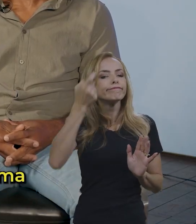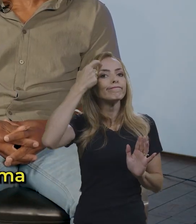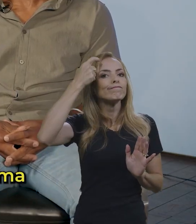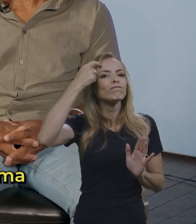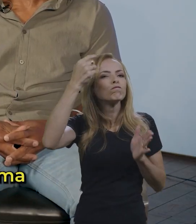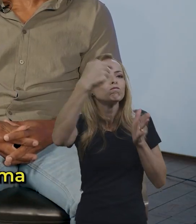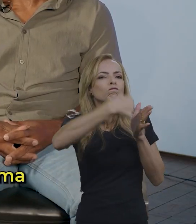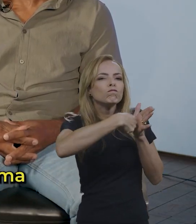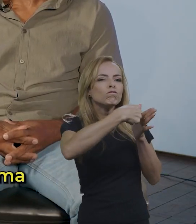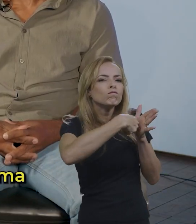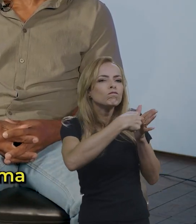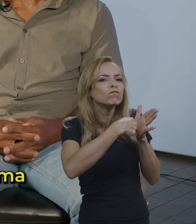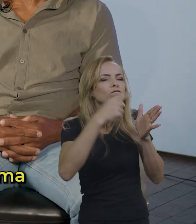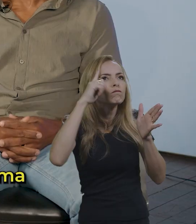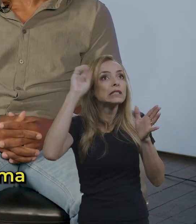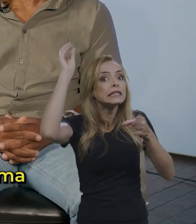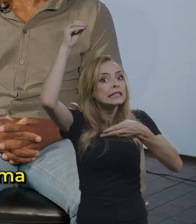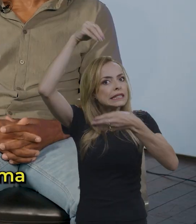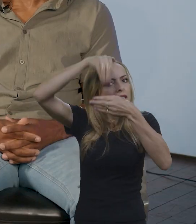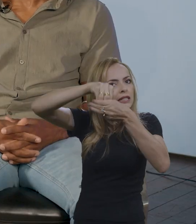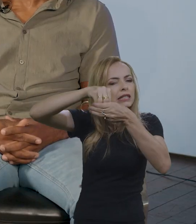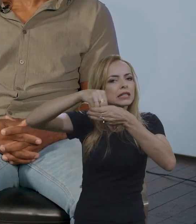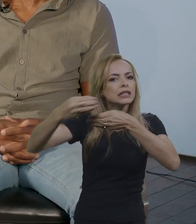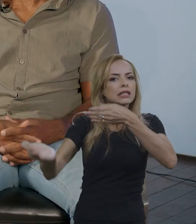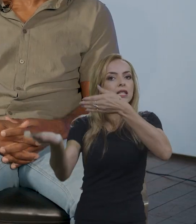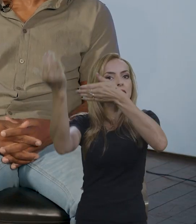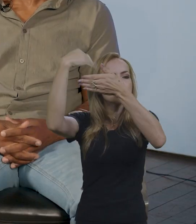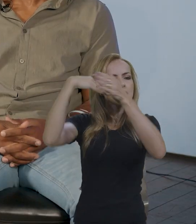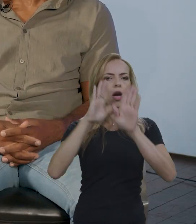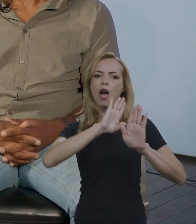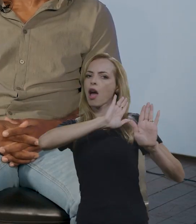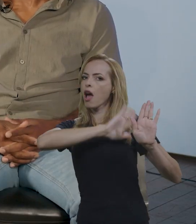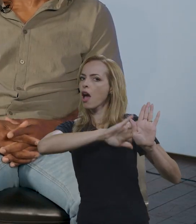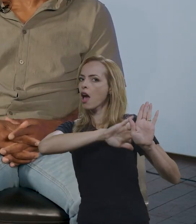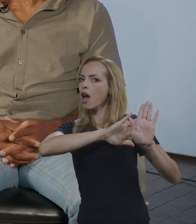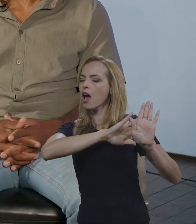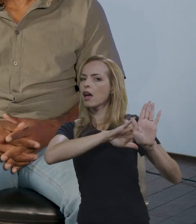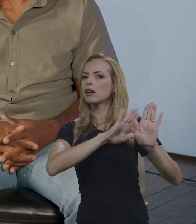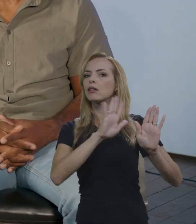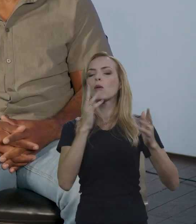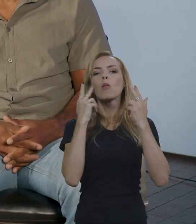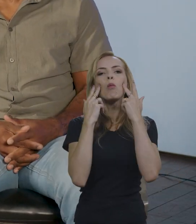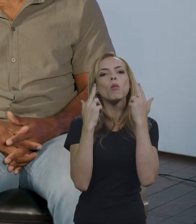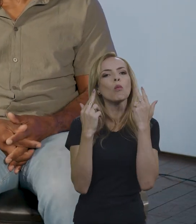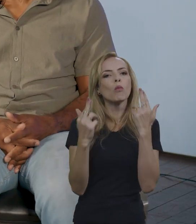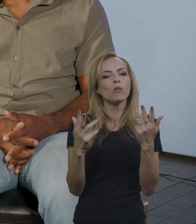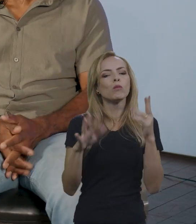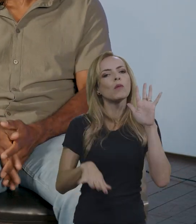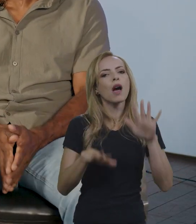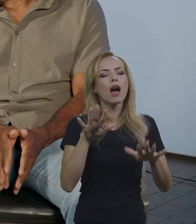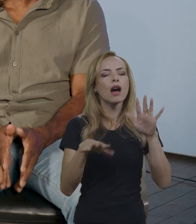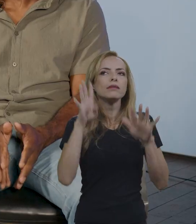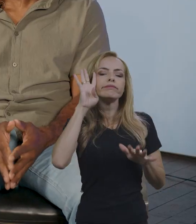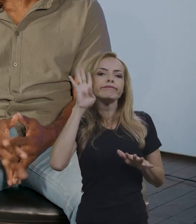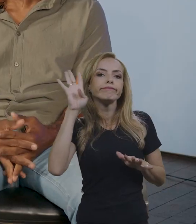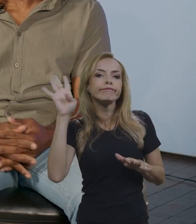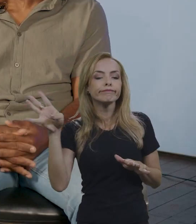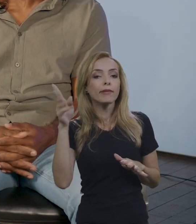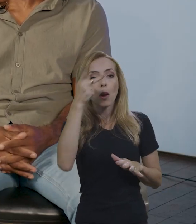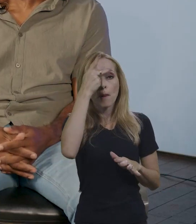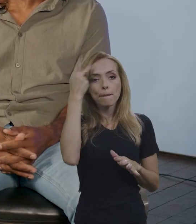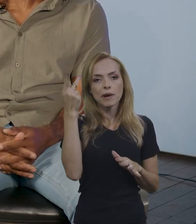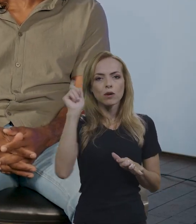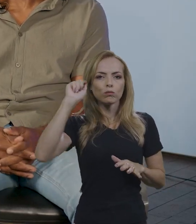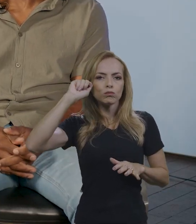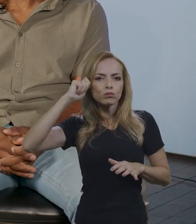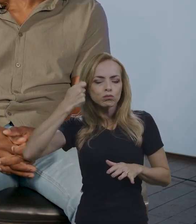não, mas a gente está falando de uma estrutura. Se é uma estrutura, a gente está pensando que é comum nós imaginarmos pessoas